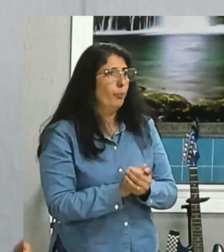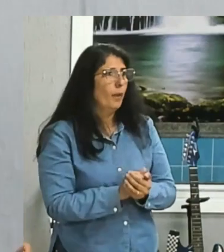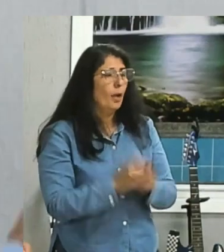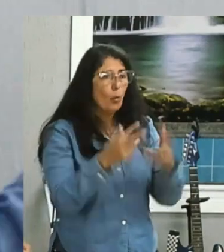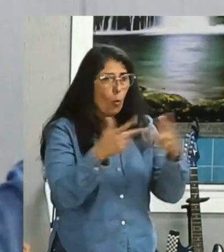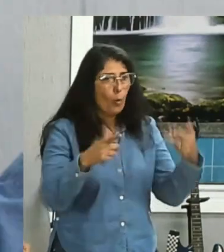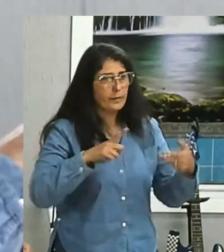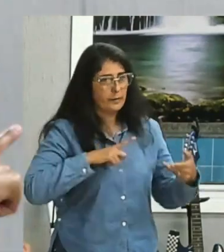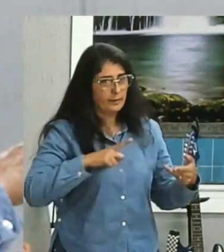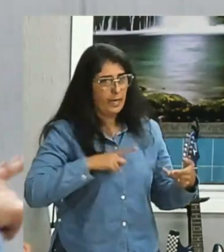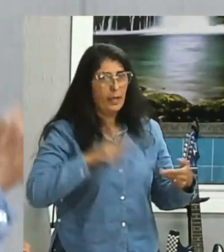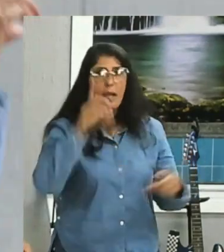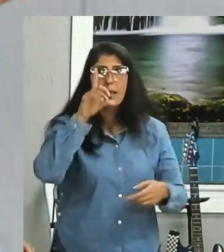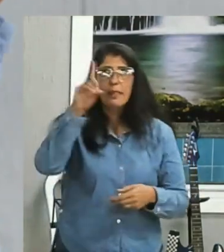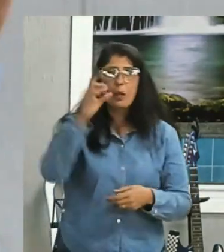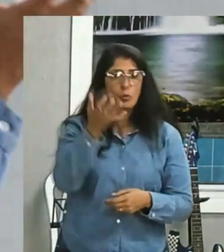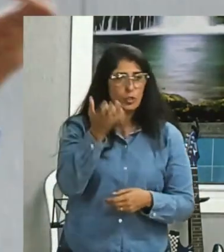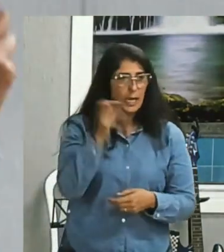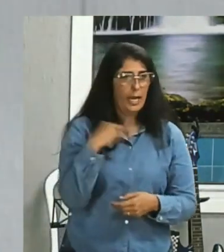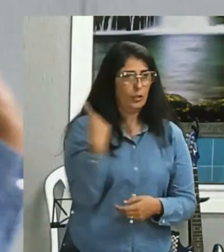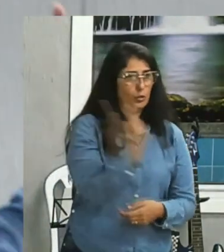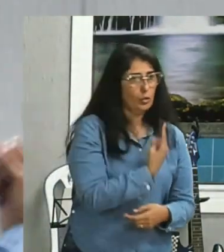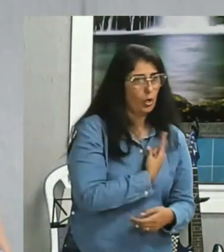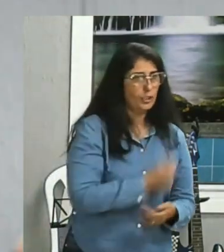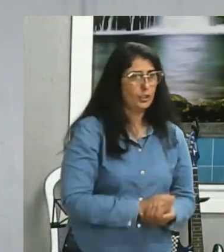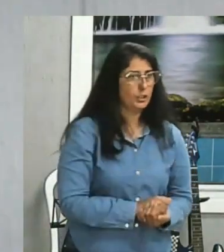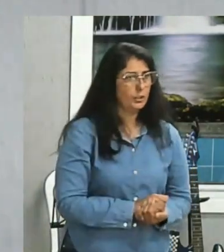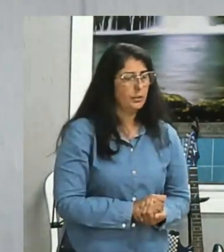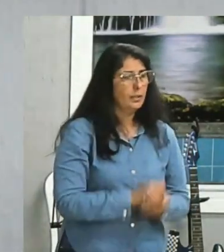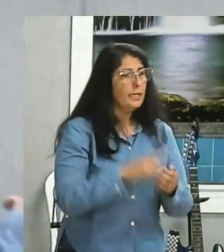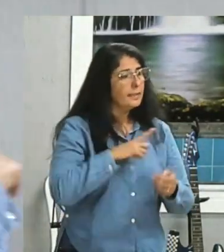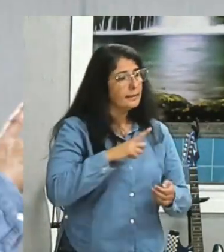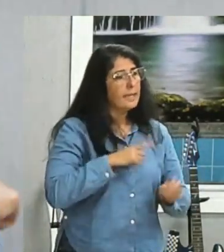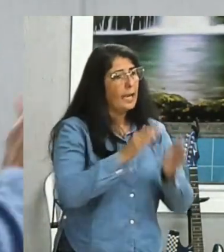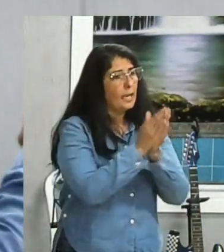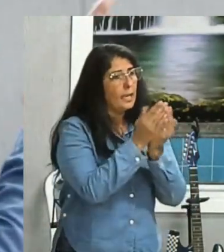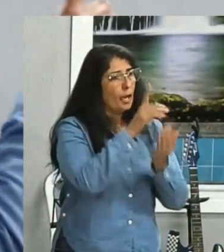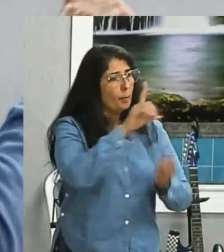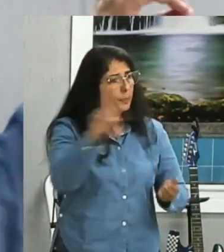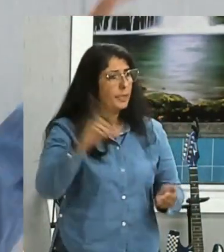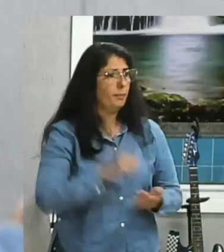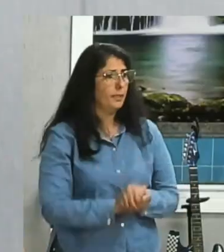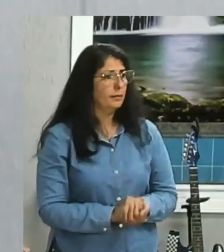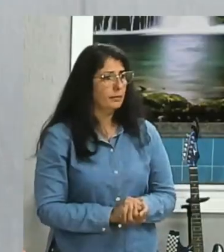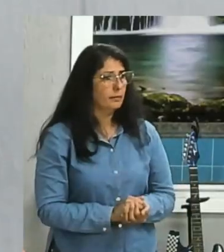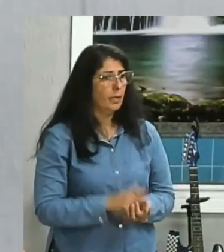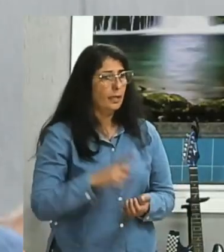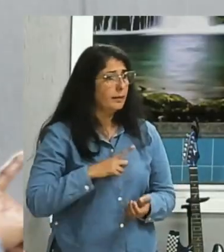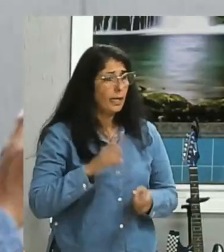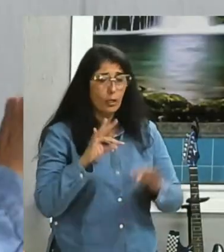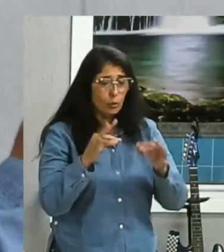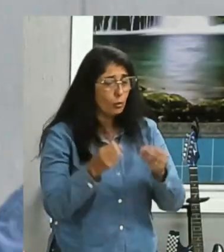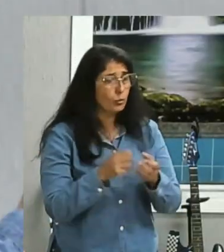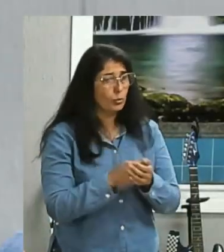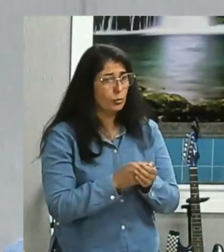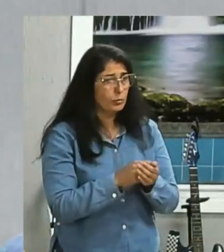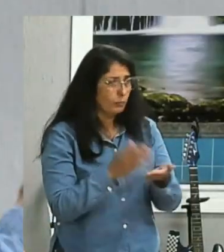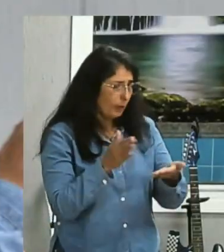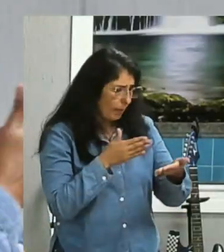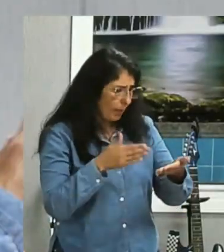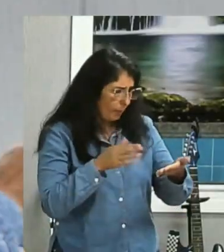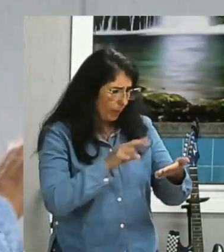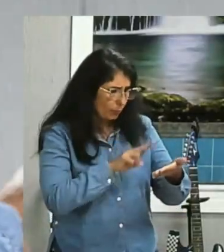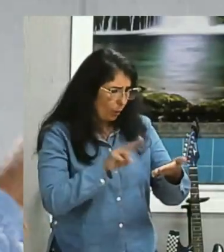de Ezequiel, Jeremias, Sofonias, Zacarias e até nos evangelhos e também nas